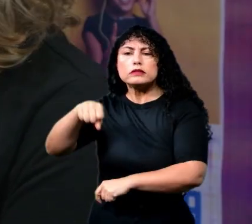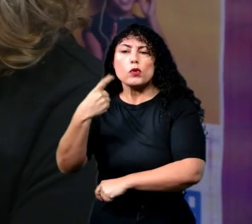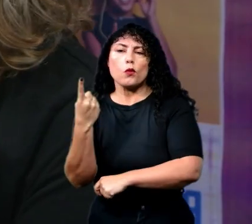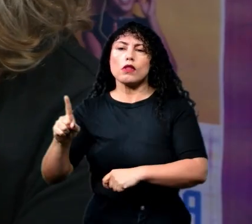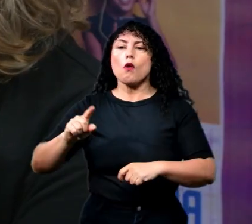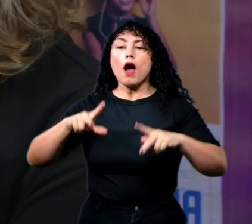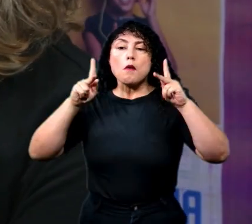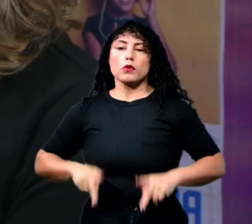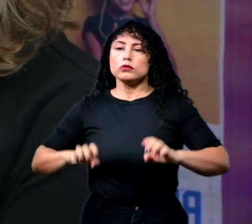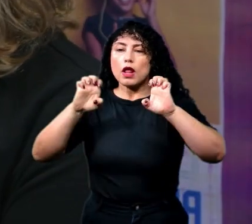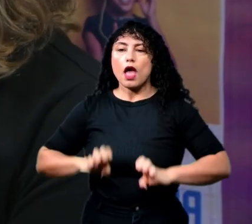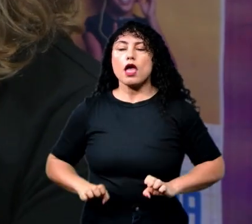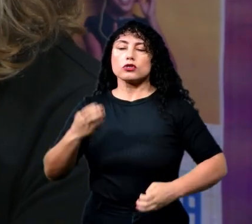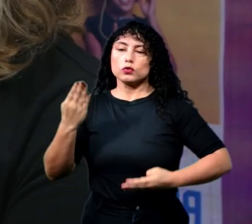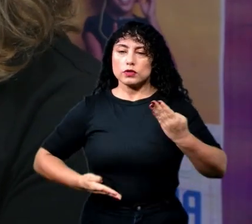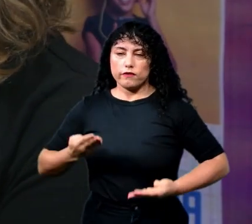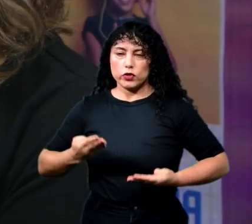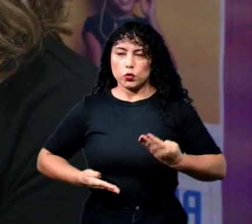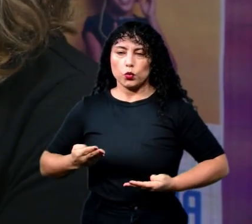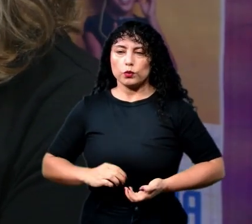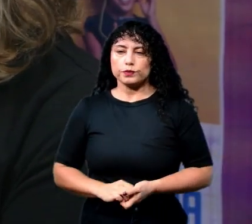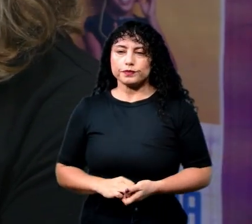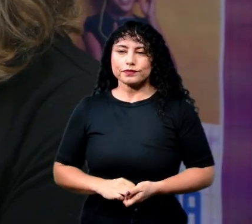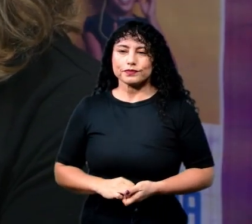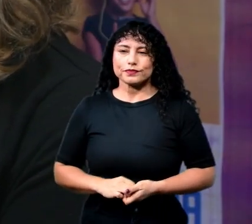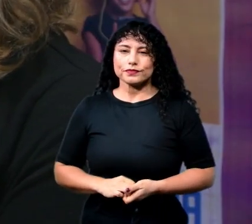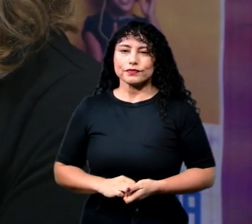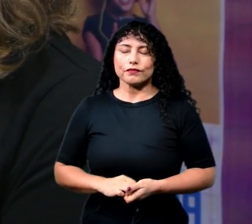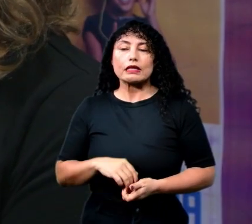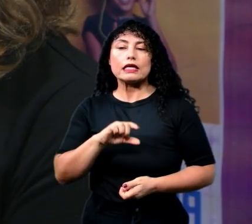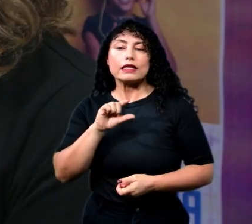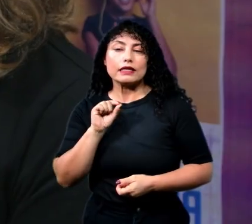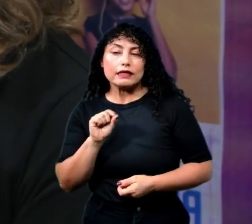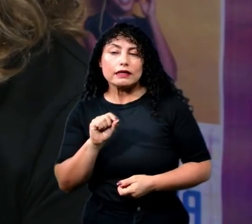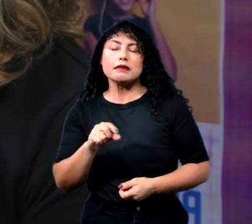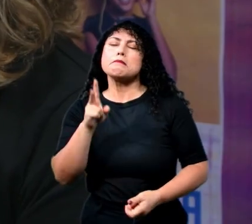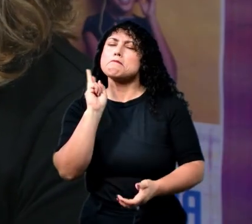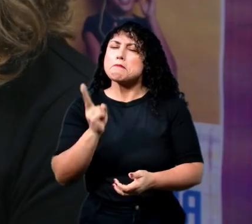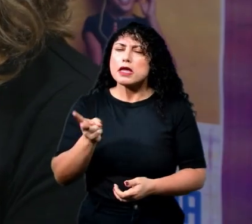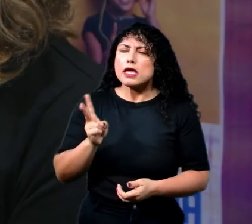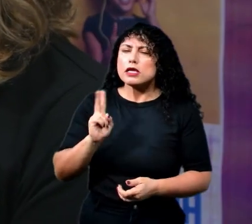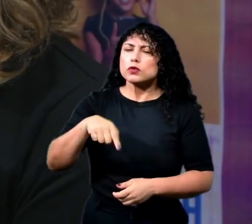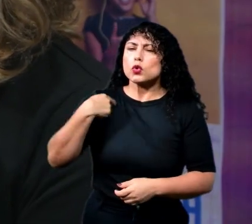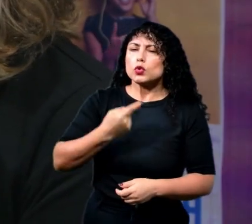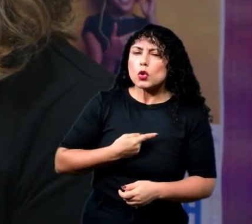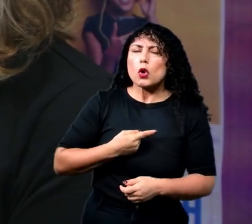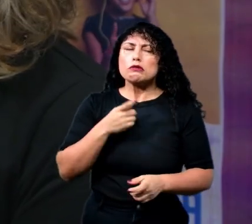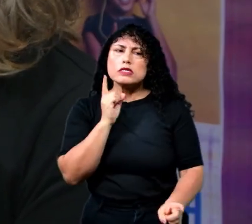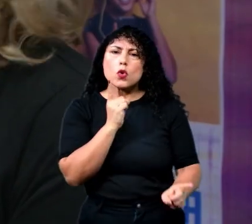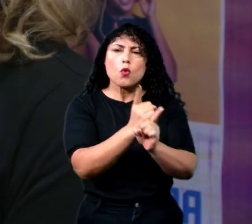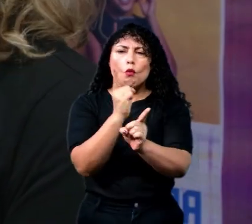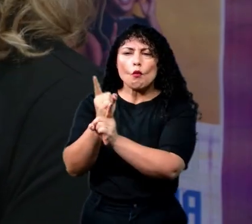Essa postura ética do servidor, né? E mesmo que assim, quando a gente identifica